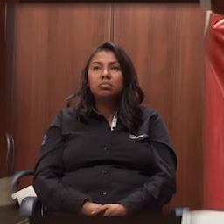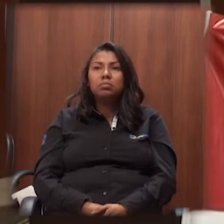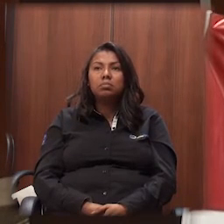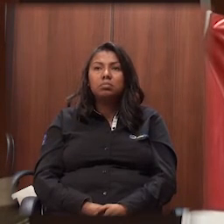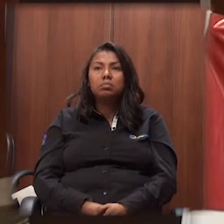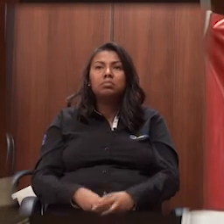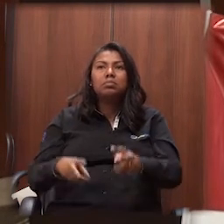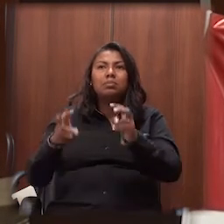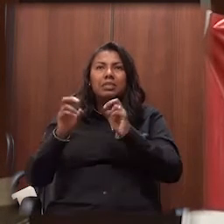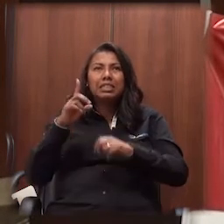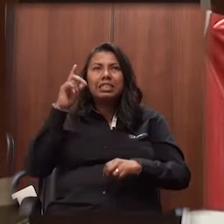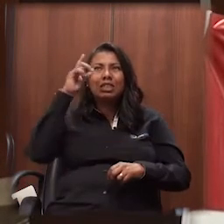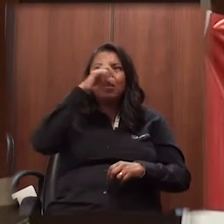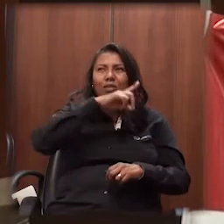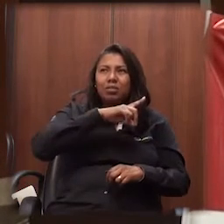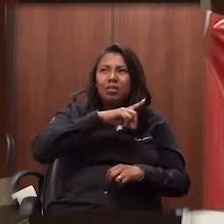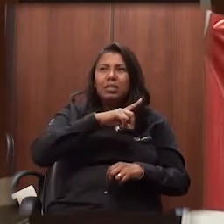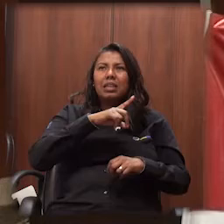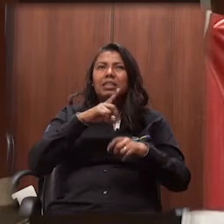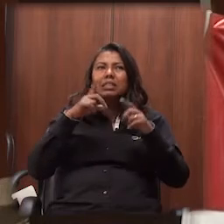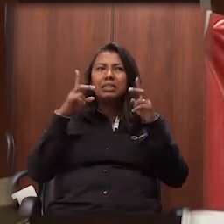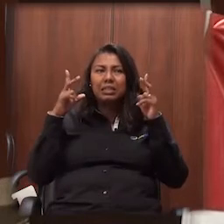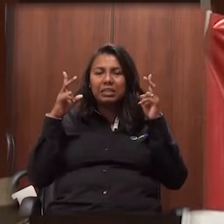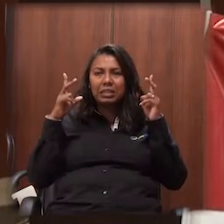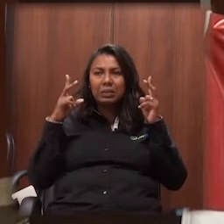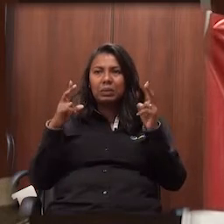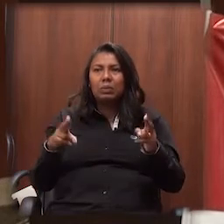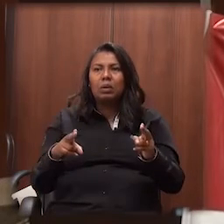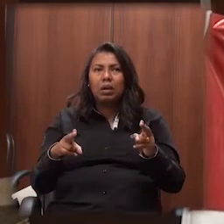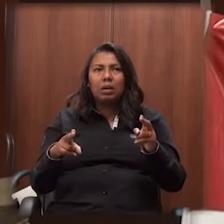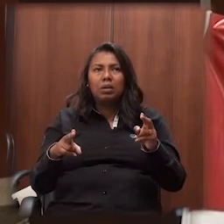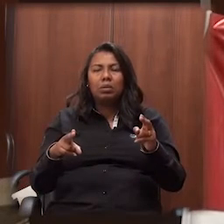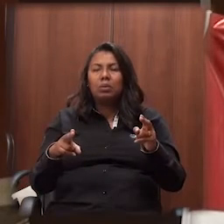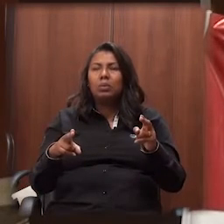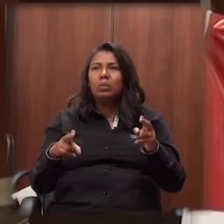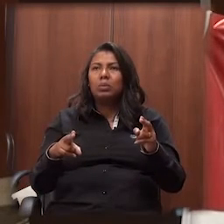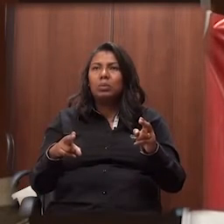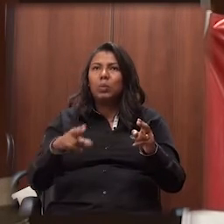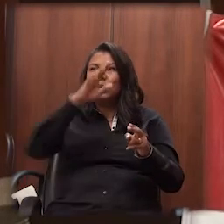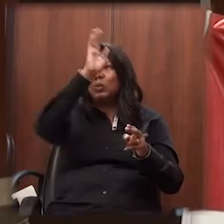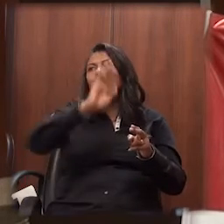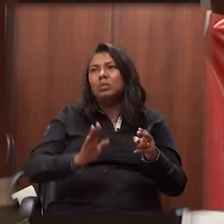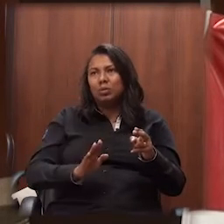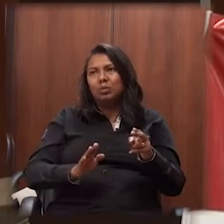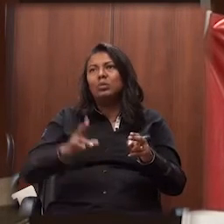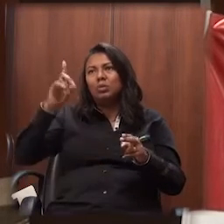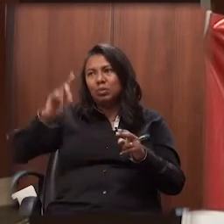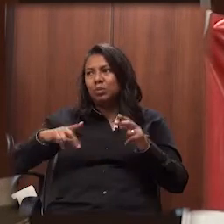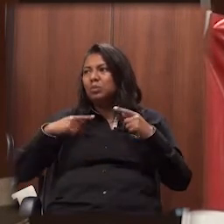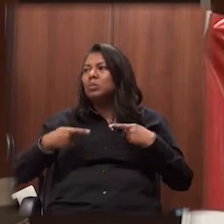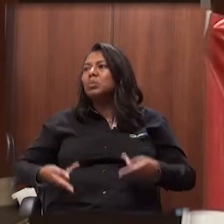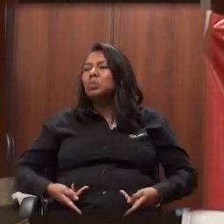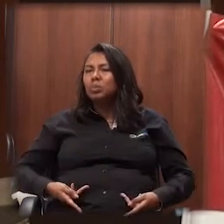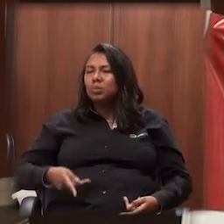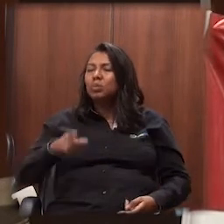mesmas dificuldades em matéria de direitos humanos do contexto geral de Brasil, né? Que são,